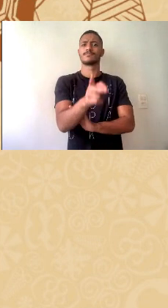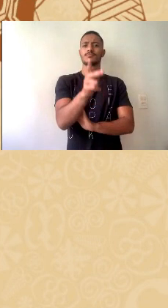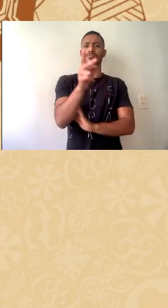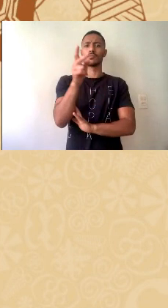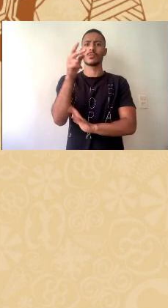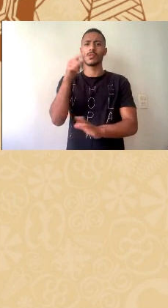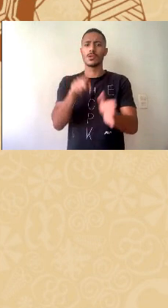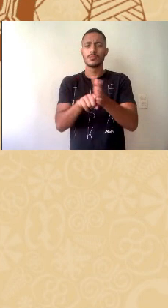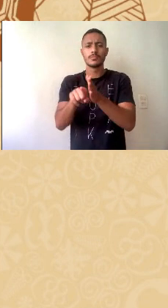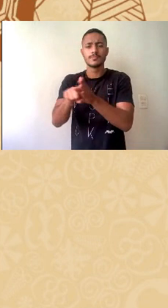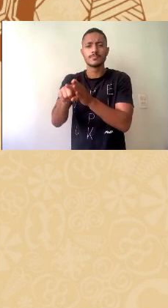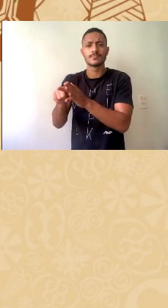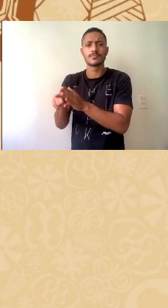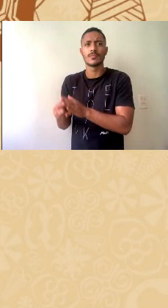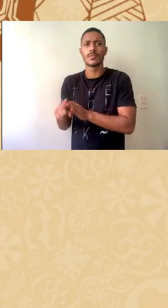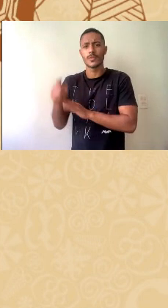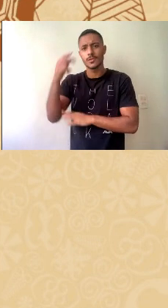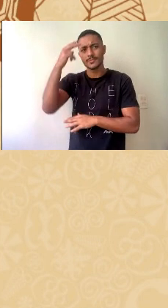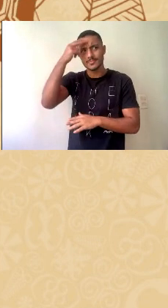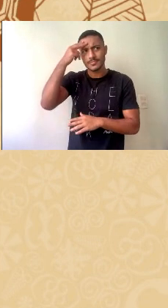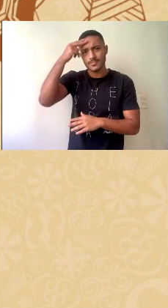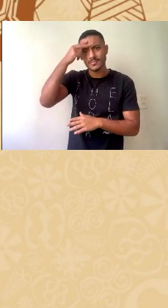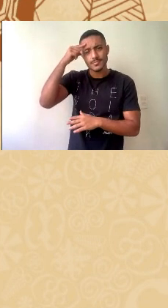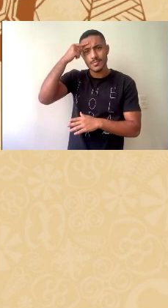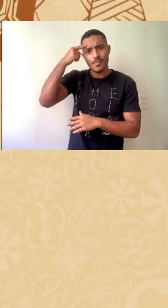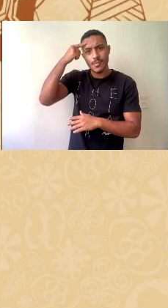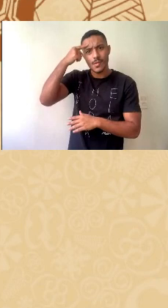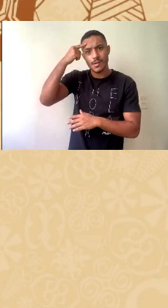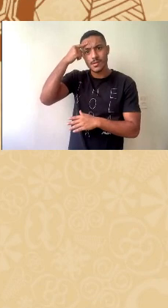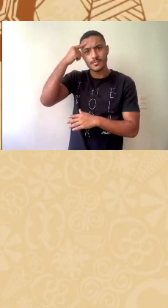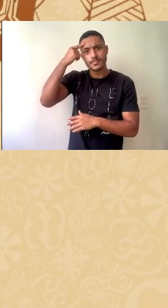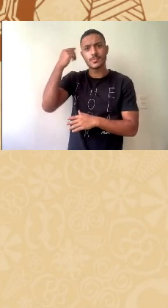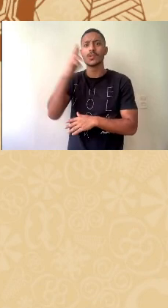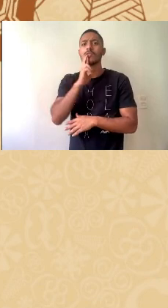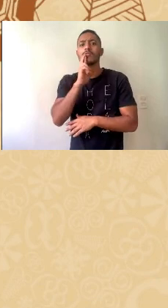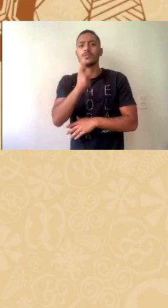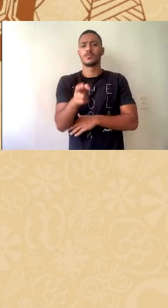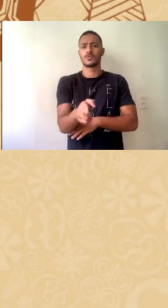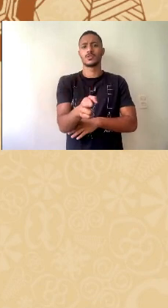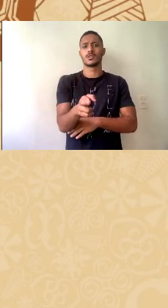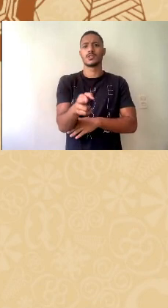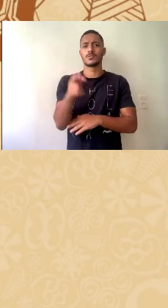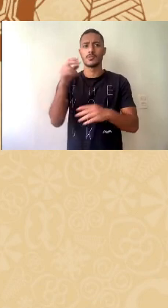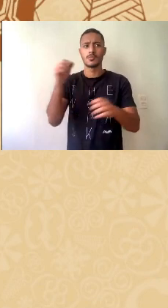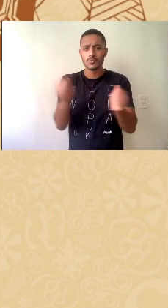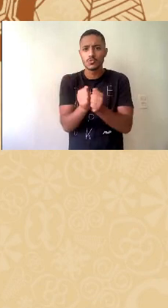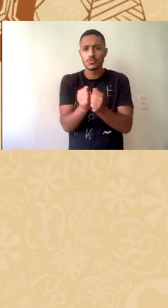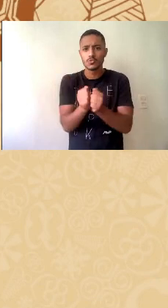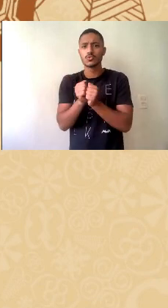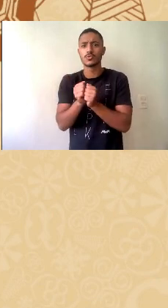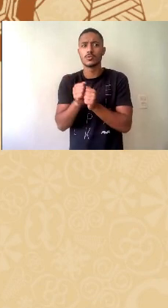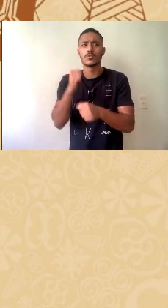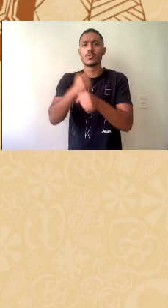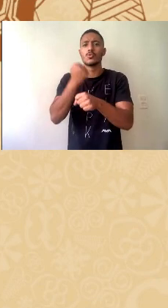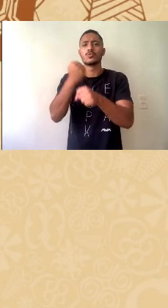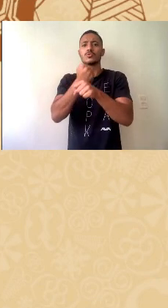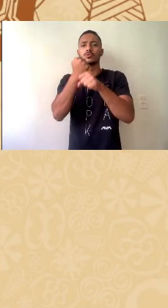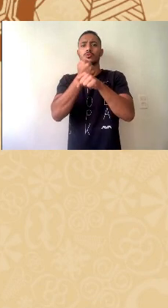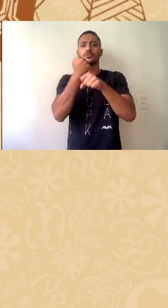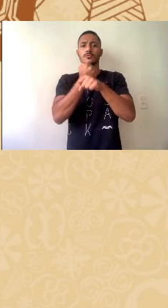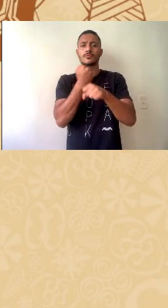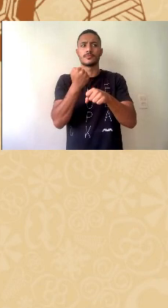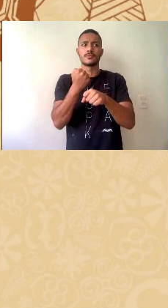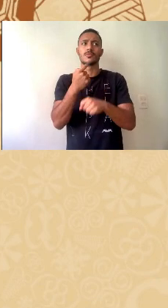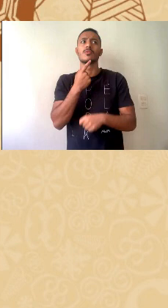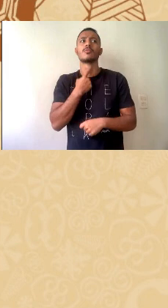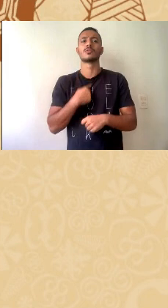mas entendendo também que essa é uma resposta que a gente pode e deve construir coletivamente. Esse é o nosso desafio, né? Eu acho que o seminário